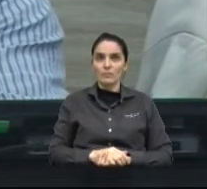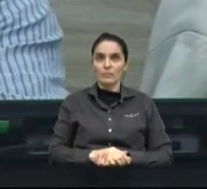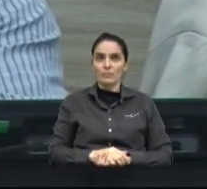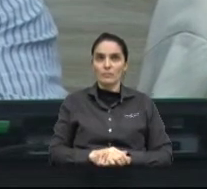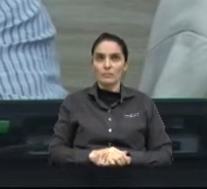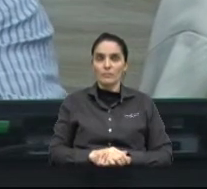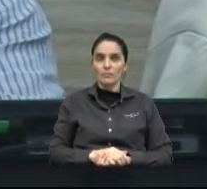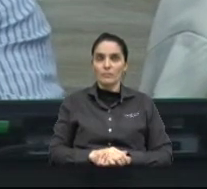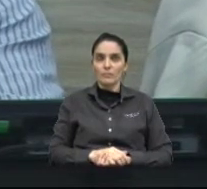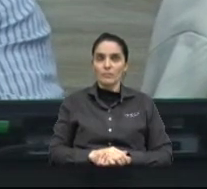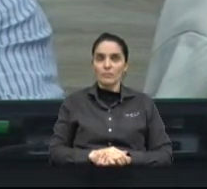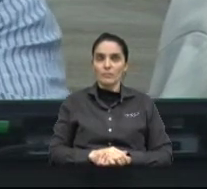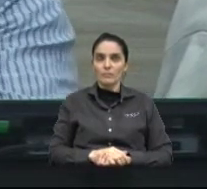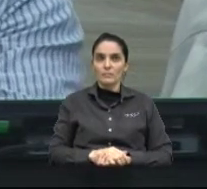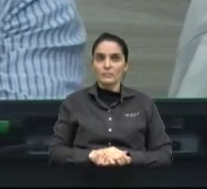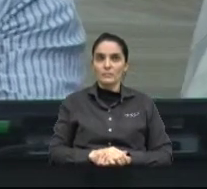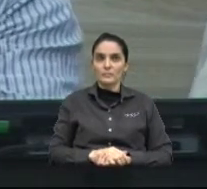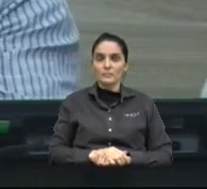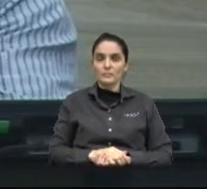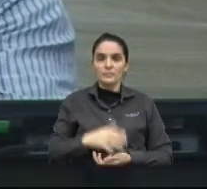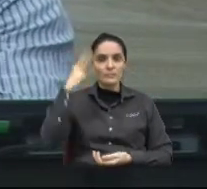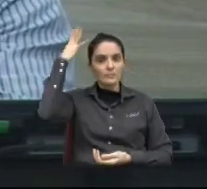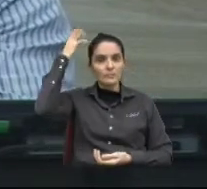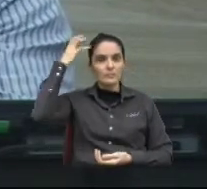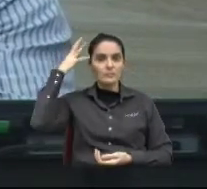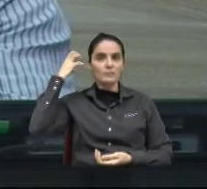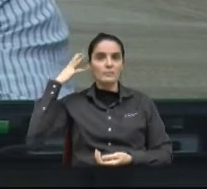com a palavra o vereador lobo